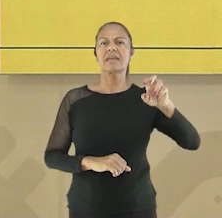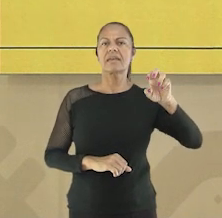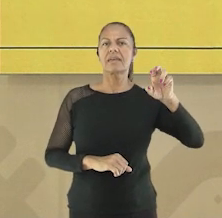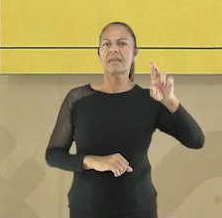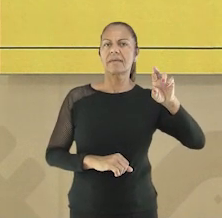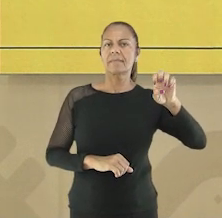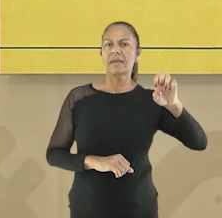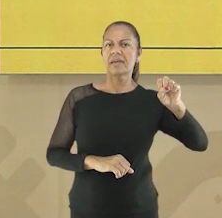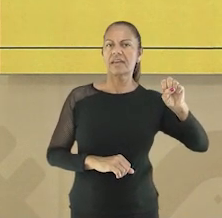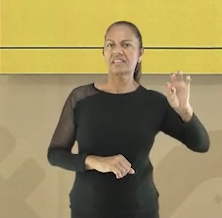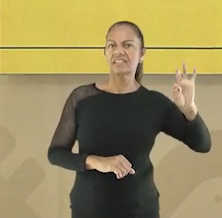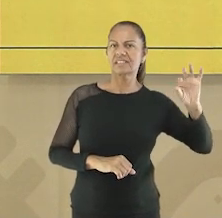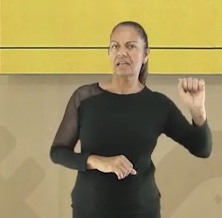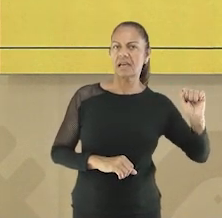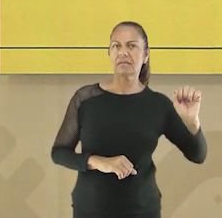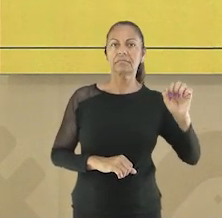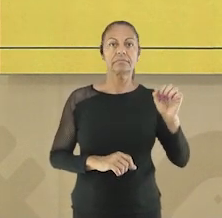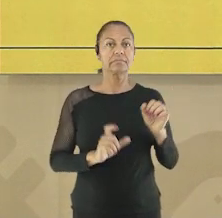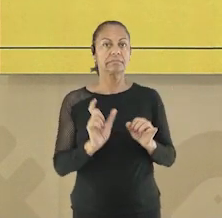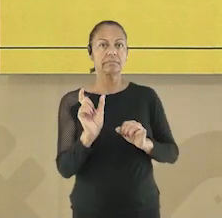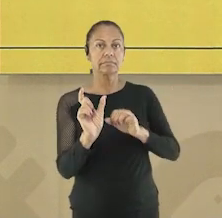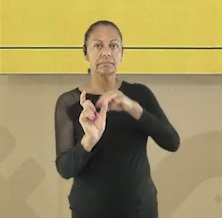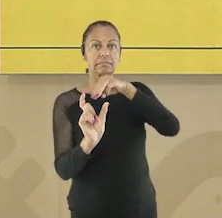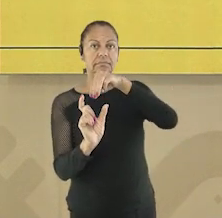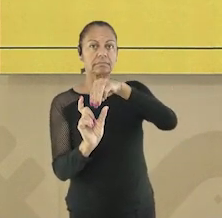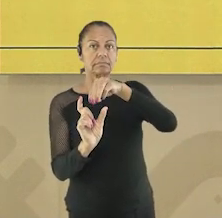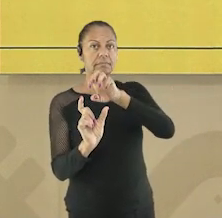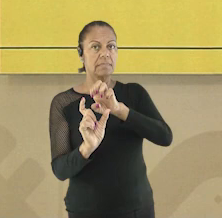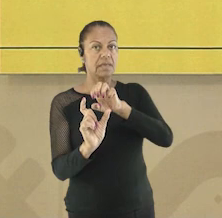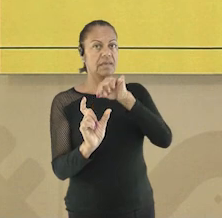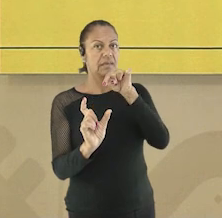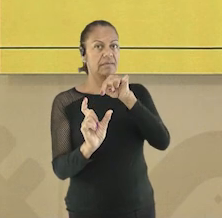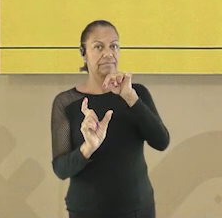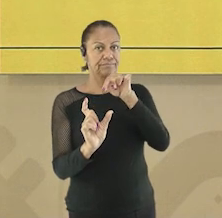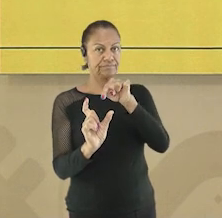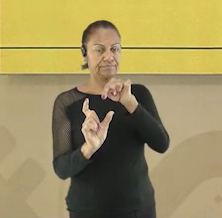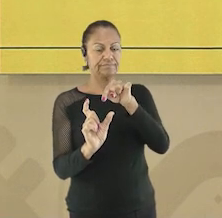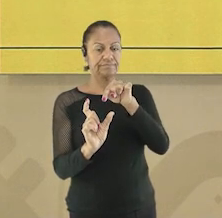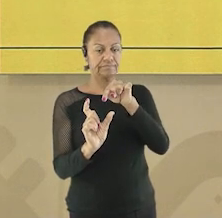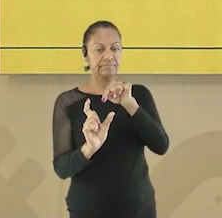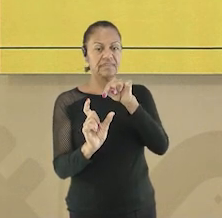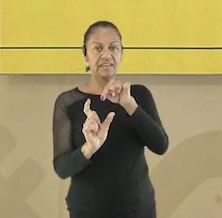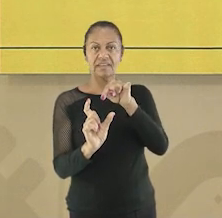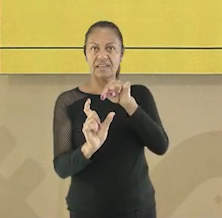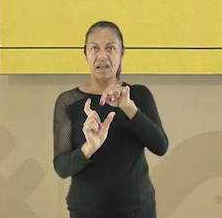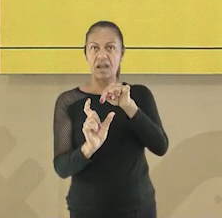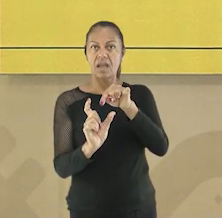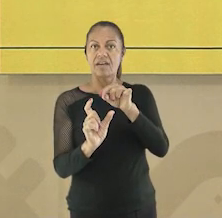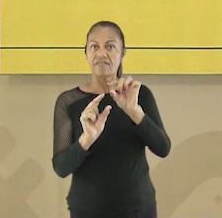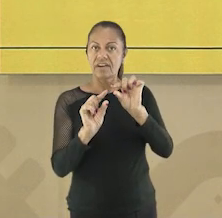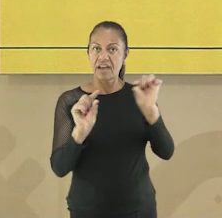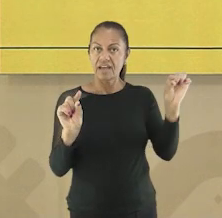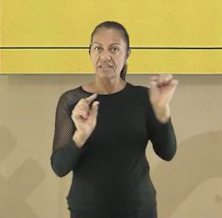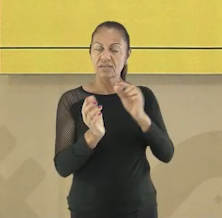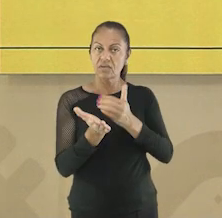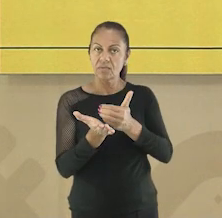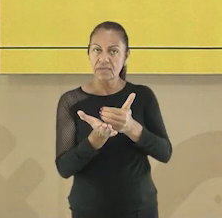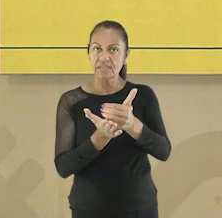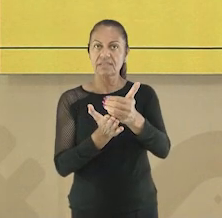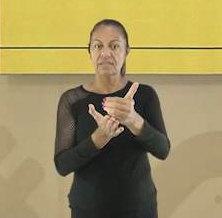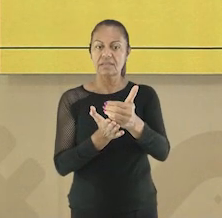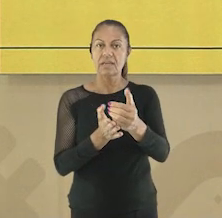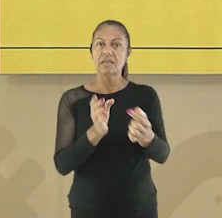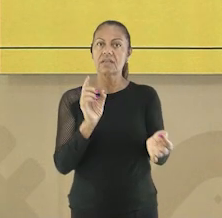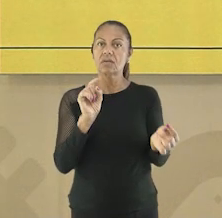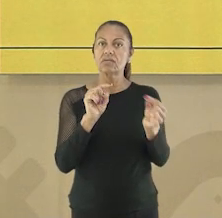normalmente. Porém, ela está gramaticalmente errada. Observem que o pronome oblíquo ele está iniciando a